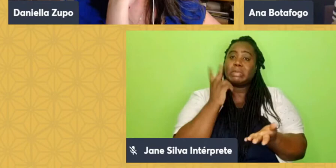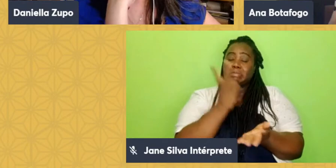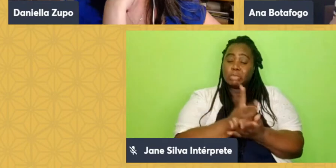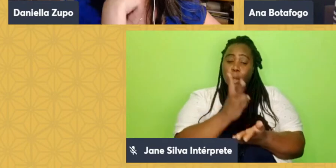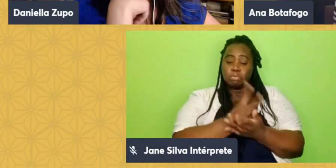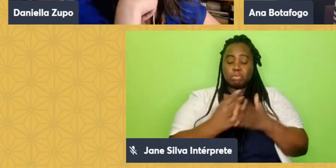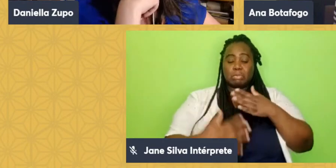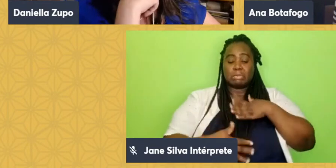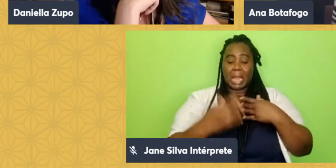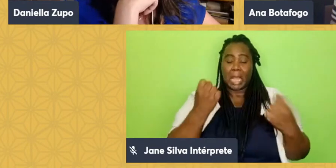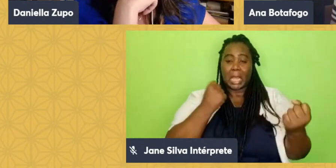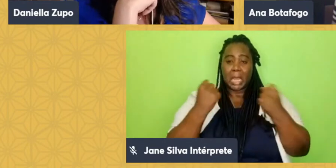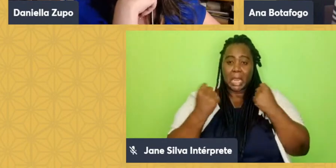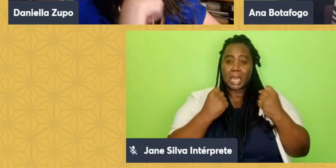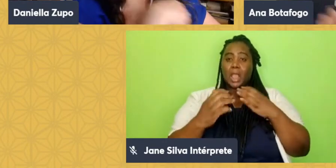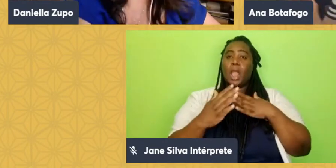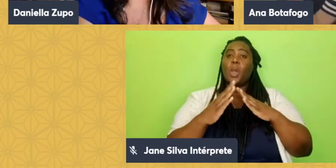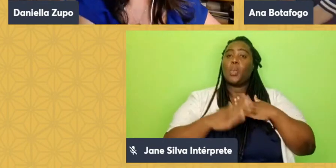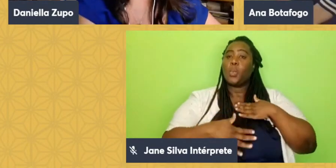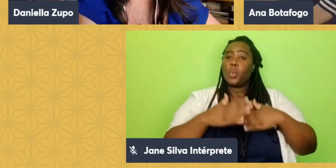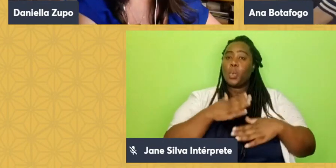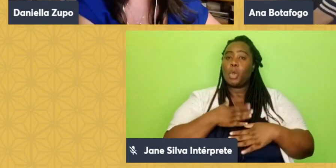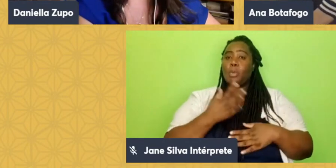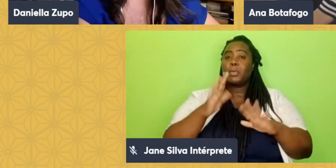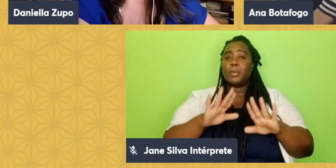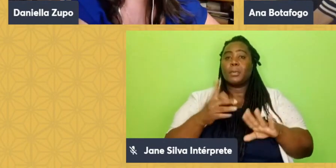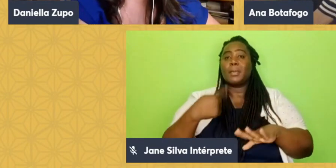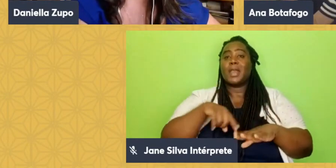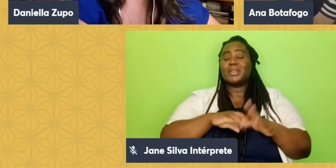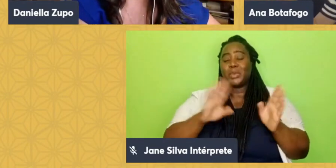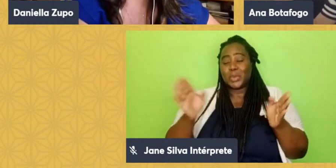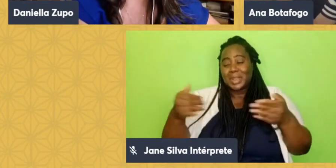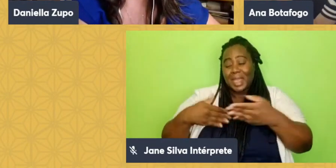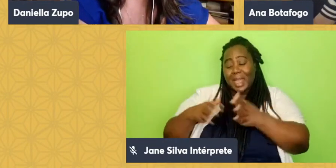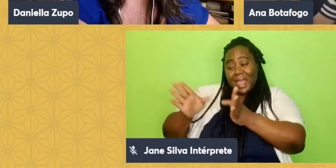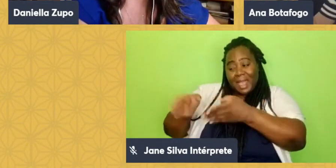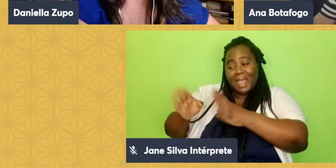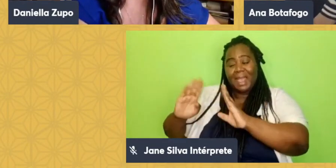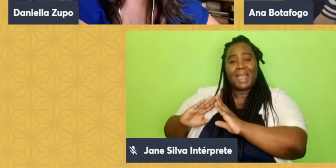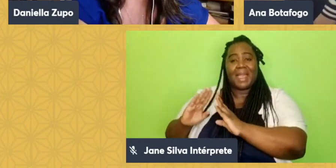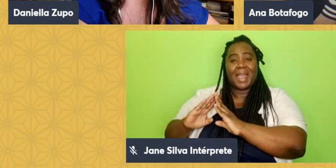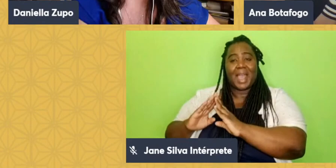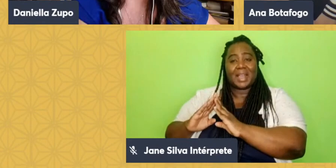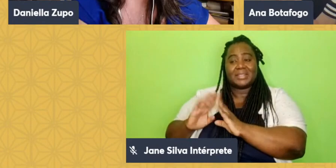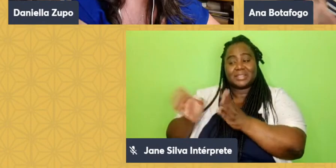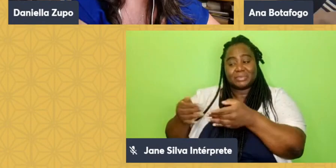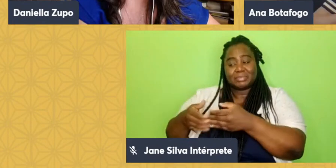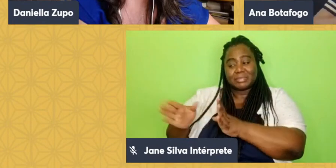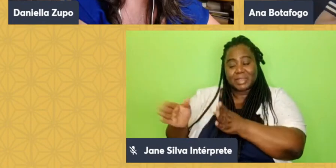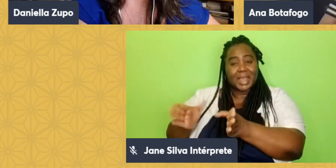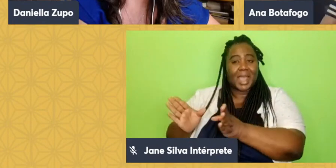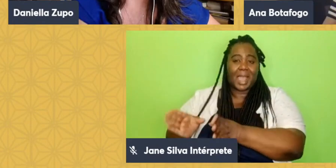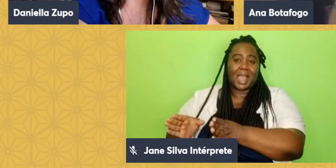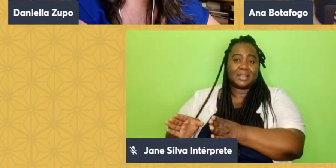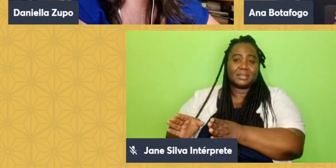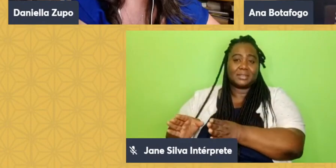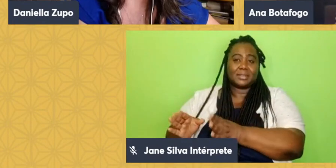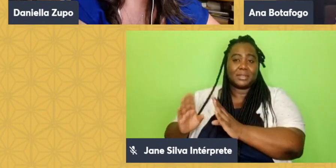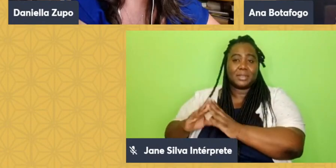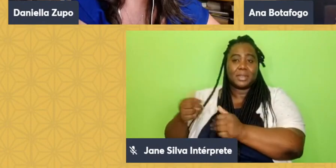em forma fazendo exercício Mas a gente não sai do Cantinho da casa o bailarino não sai do Cantinho da sua casa